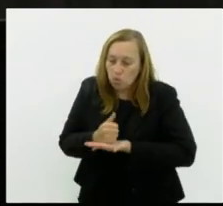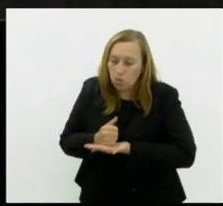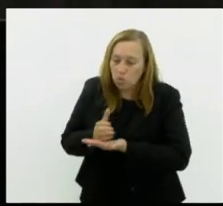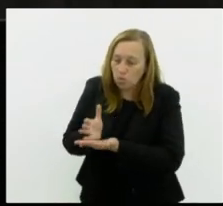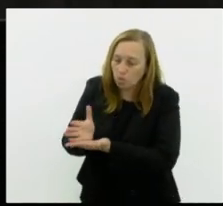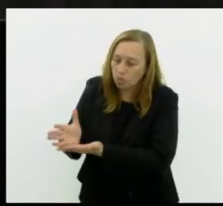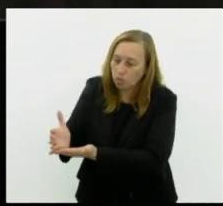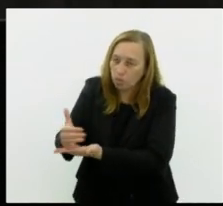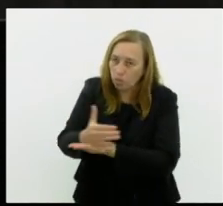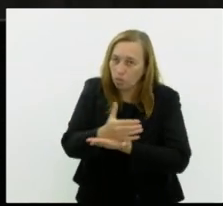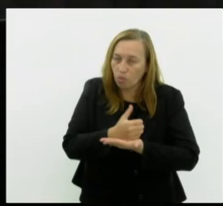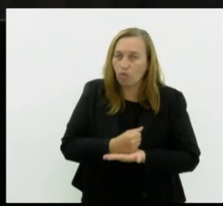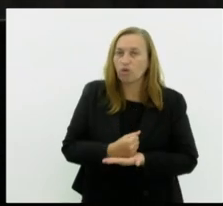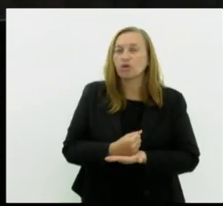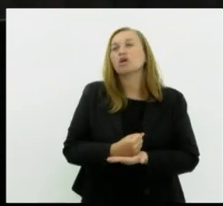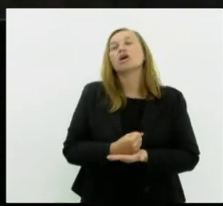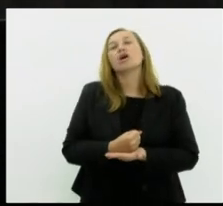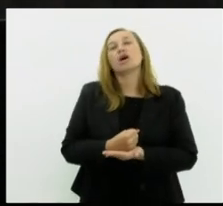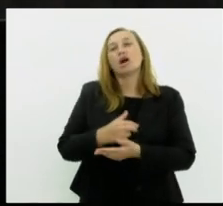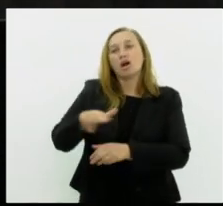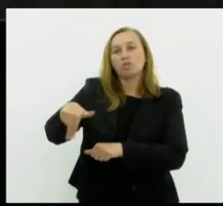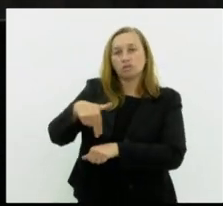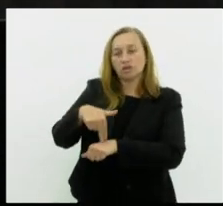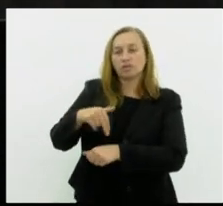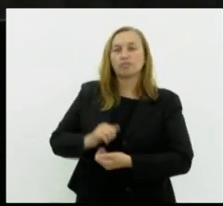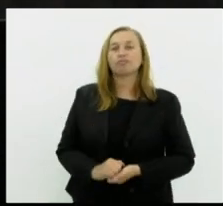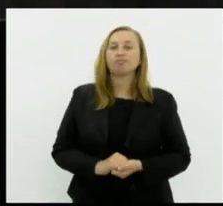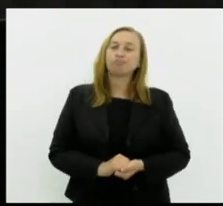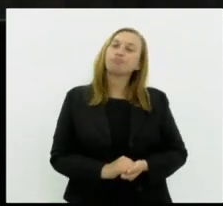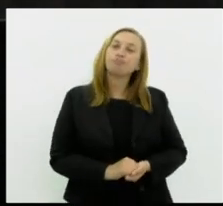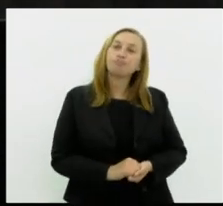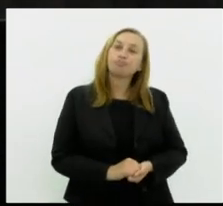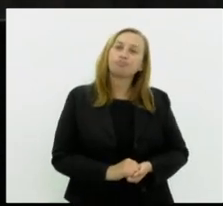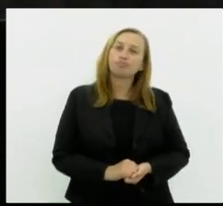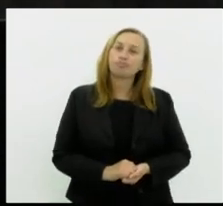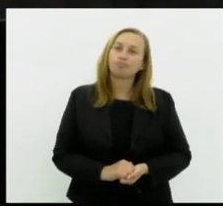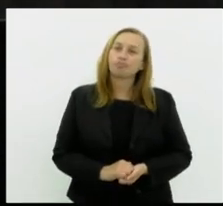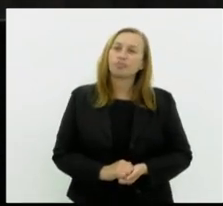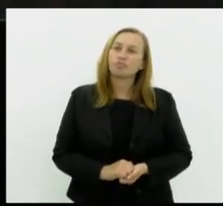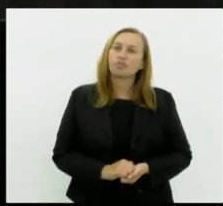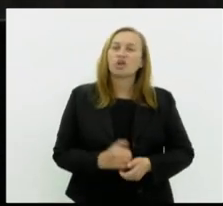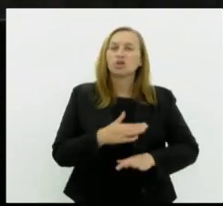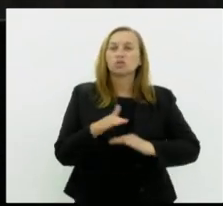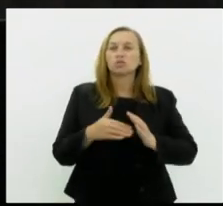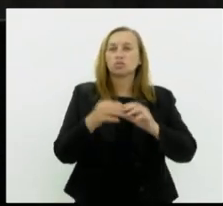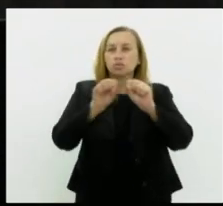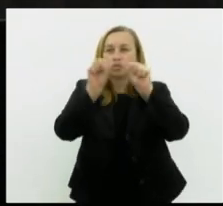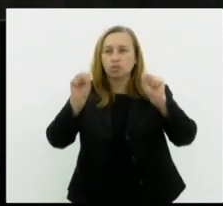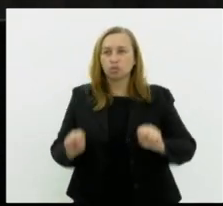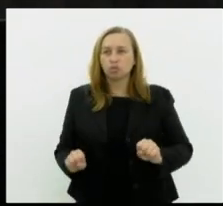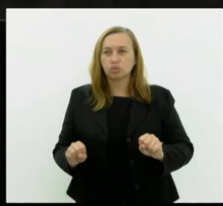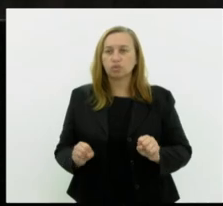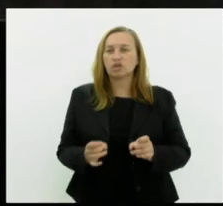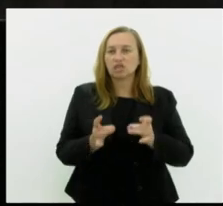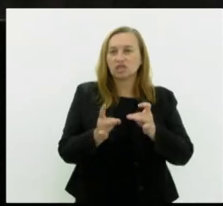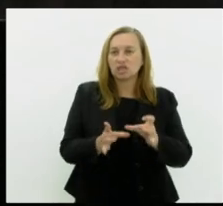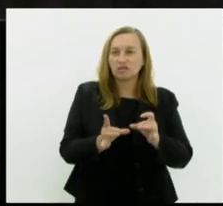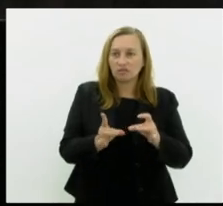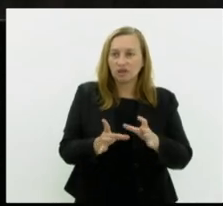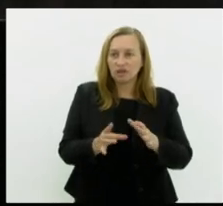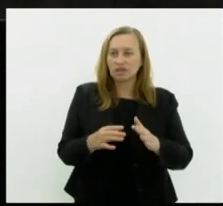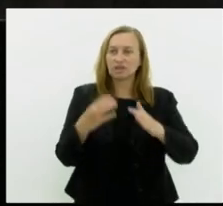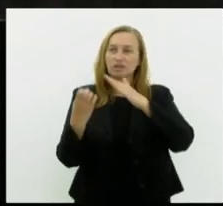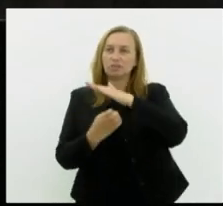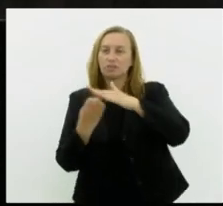tem a máquina de rodar dinheiro para suprir seus déficits. E todo esse sistema de privatização teve